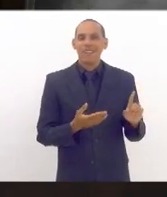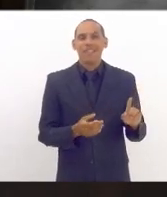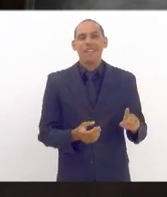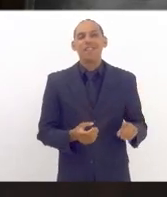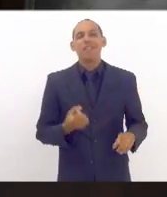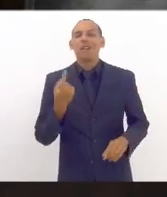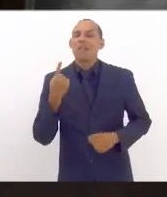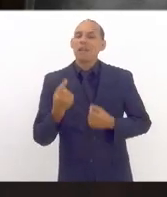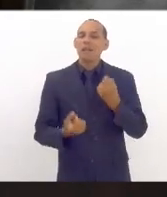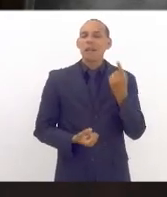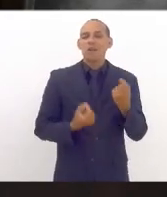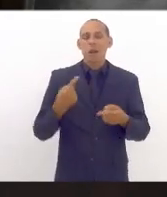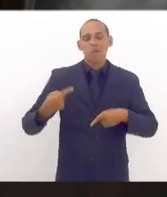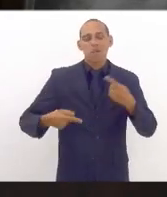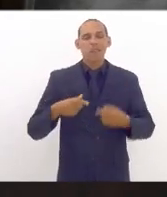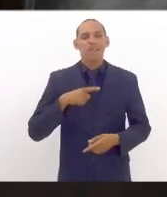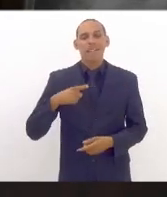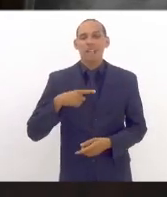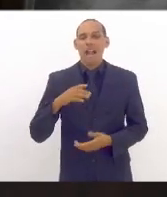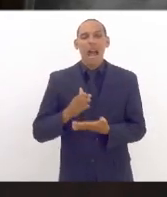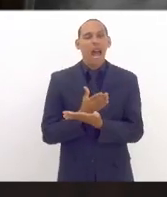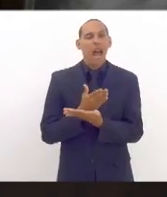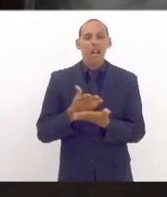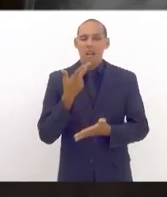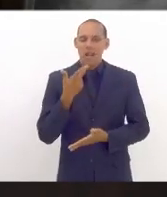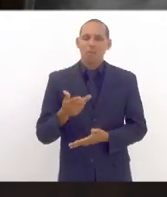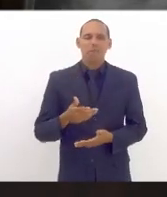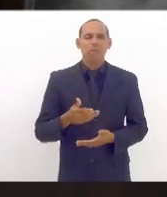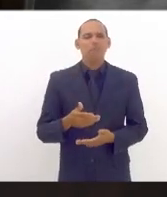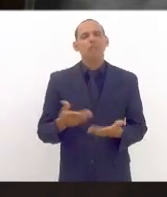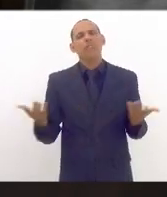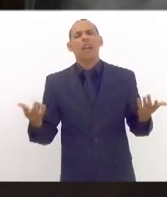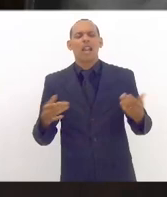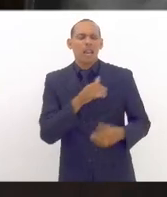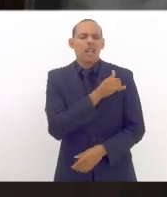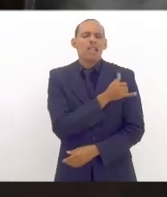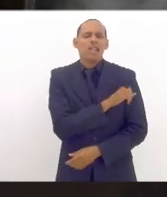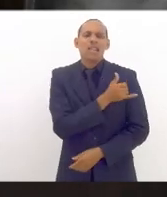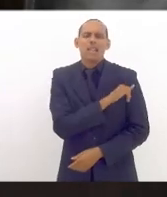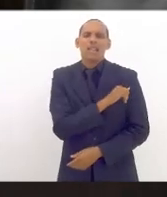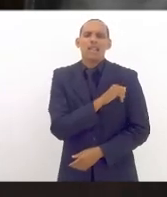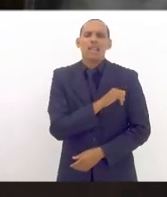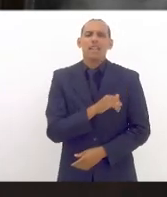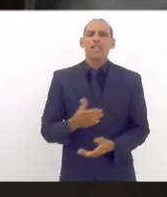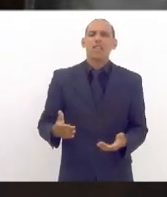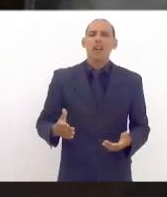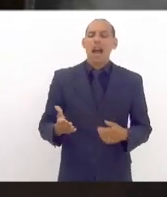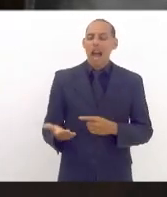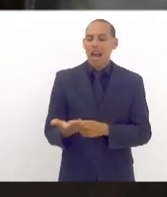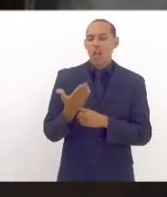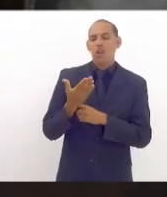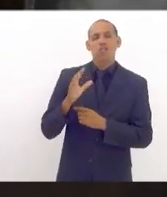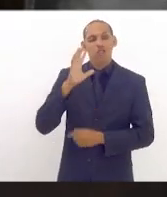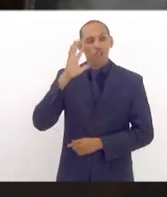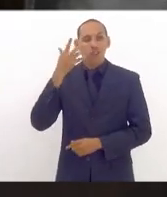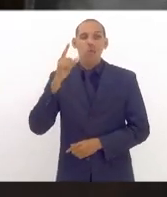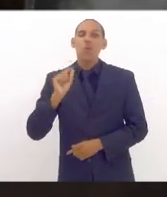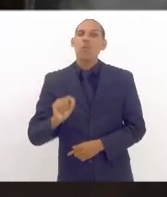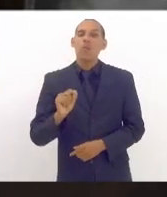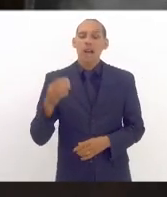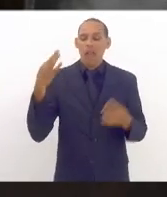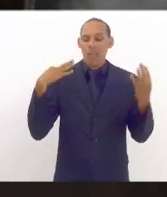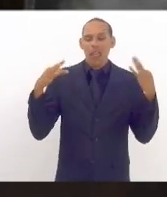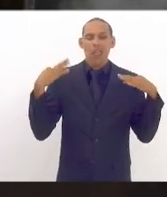tem um político de plantão e diz assim a saída do Rio é o turismo mas não